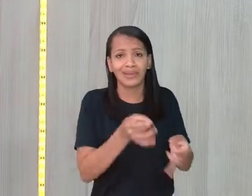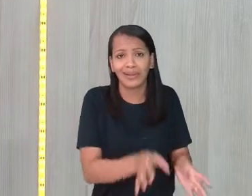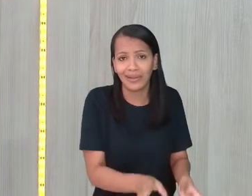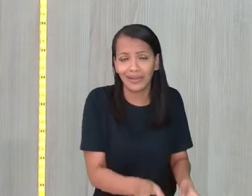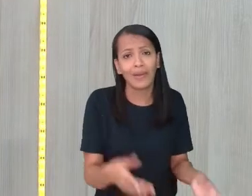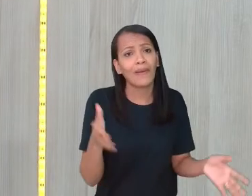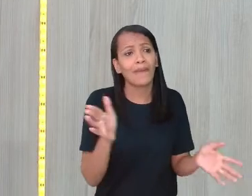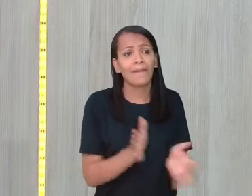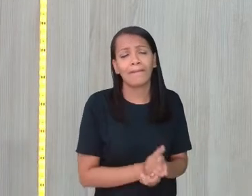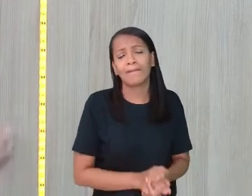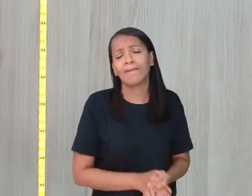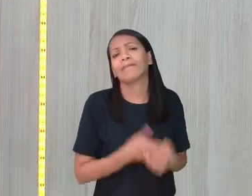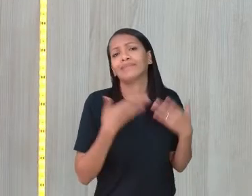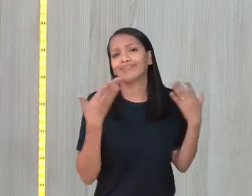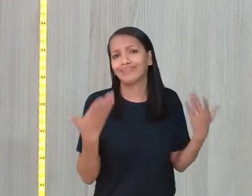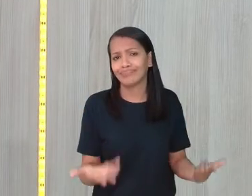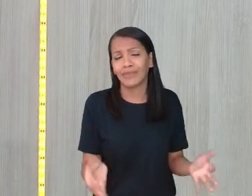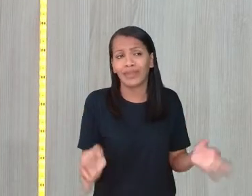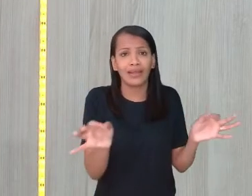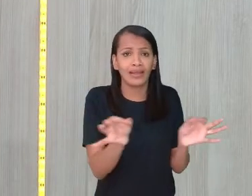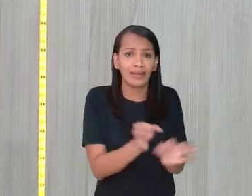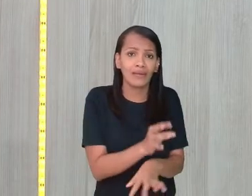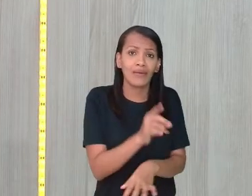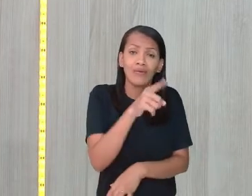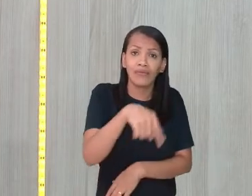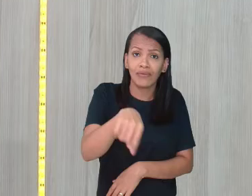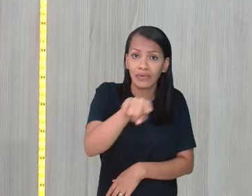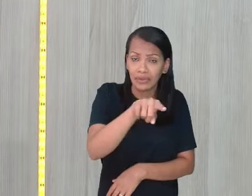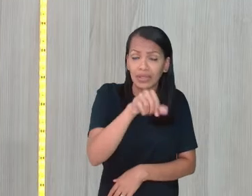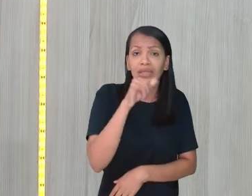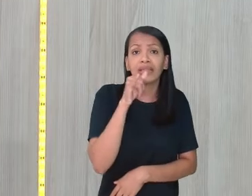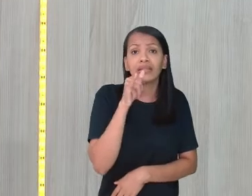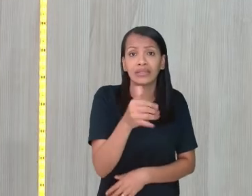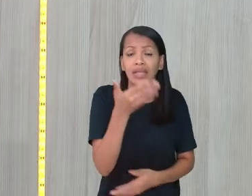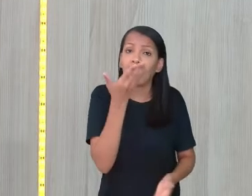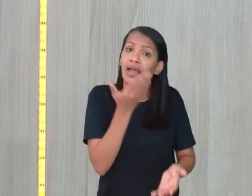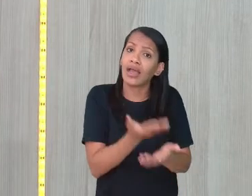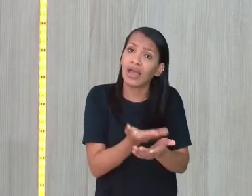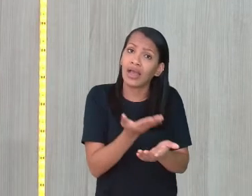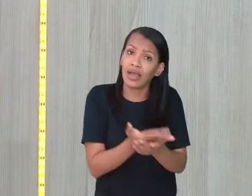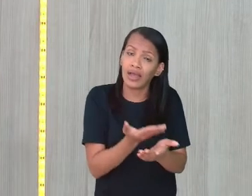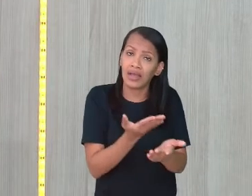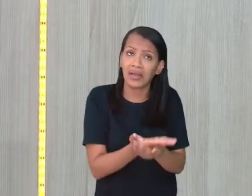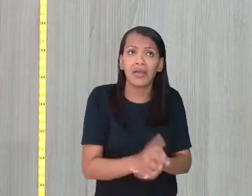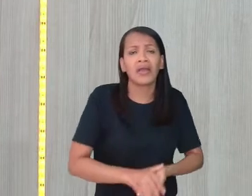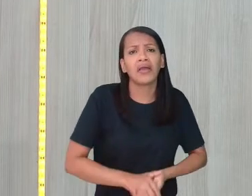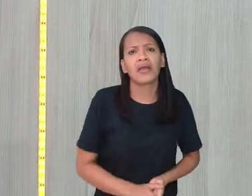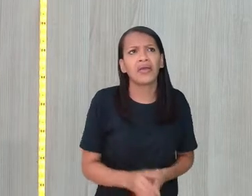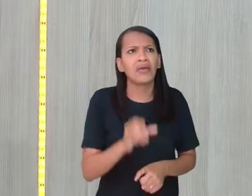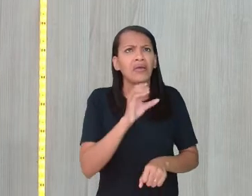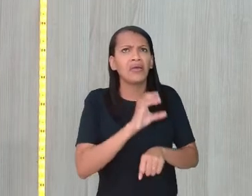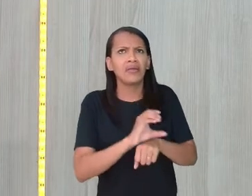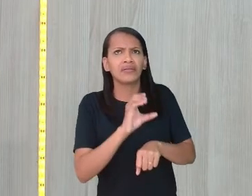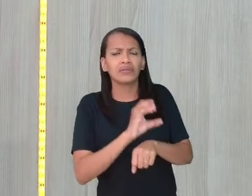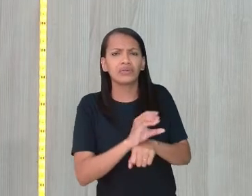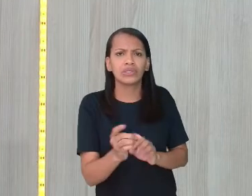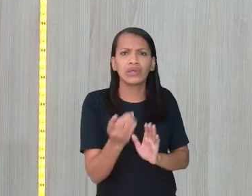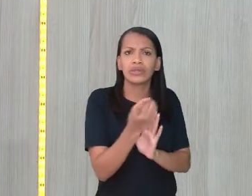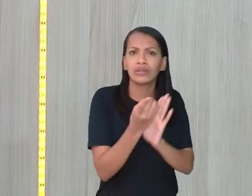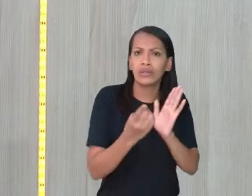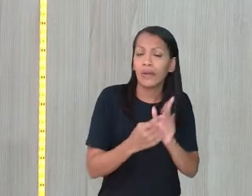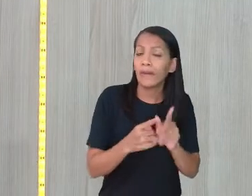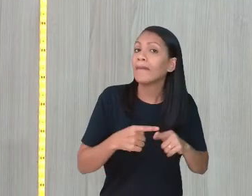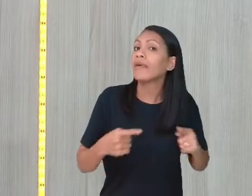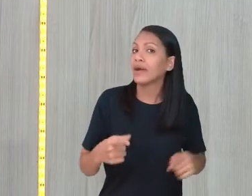estourou, poxa, olha, você disse que era uma aula falando sobre burocracias, direitos e tal, mas tem